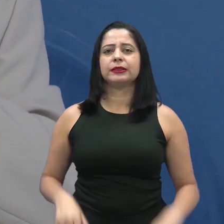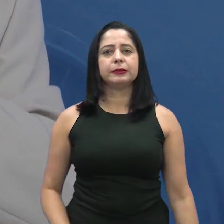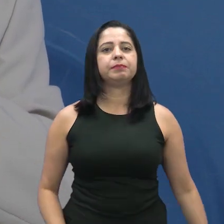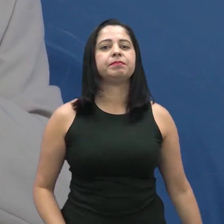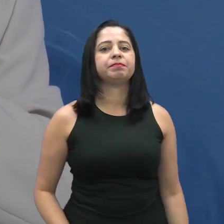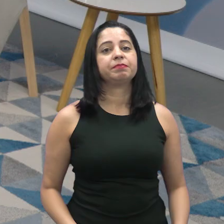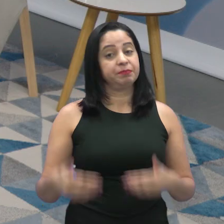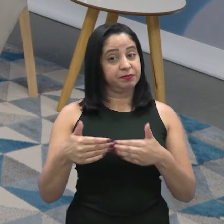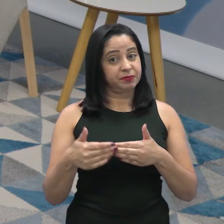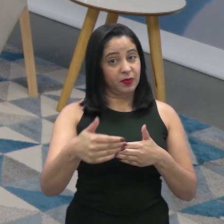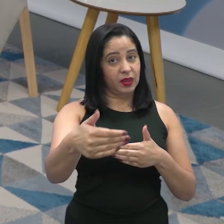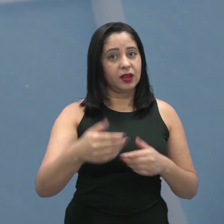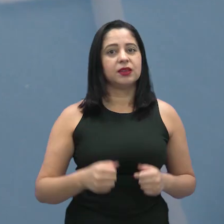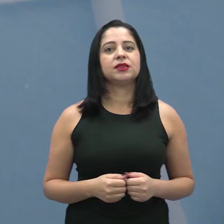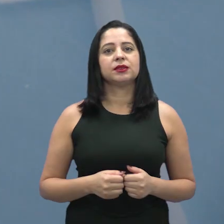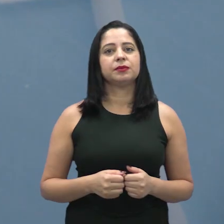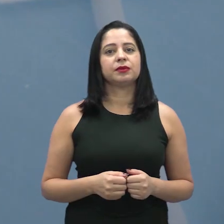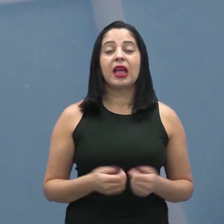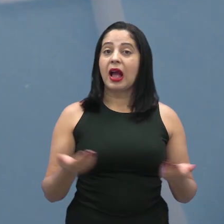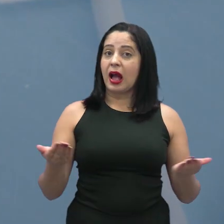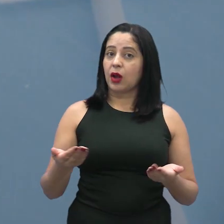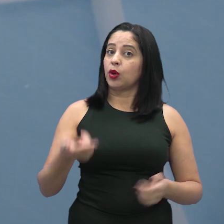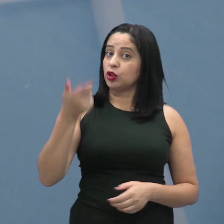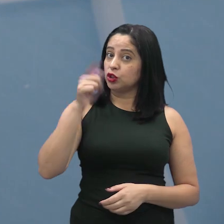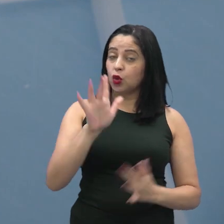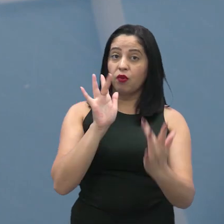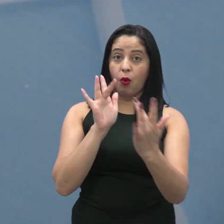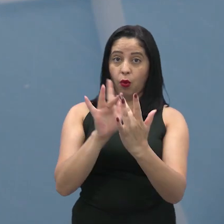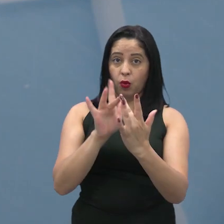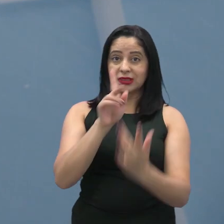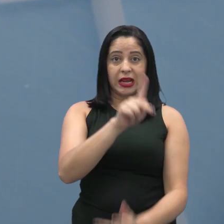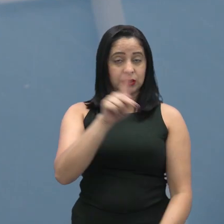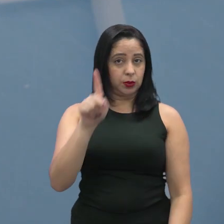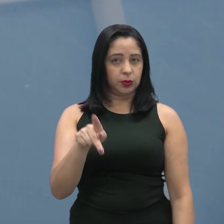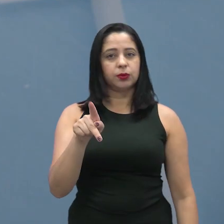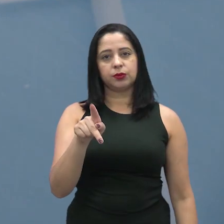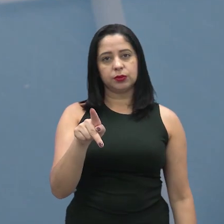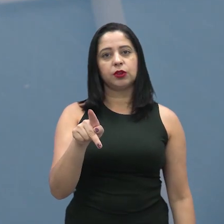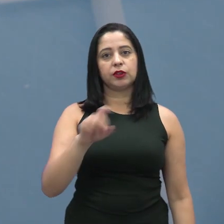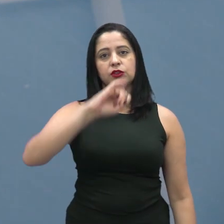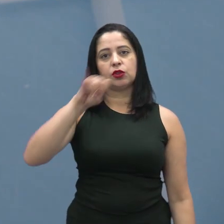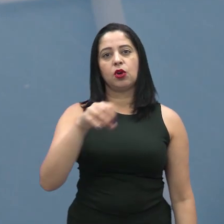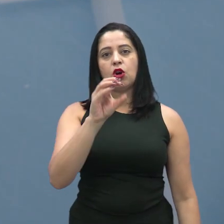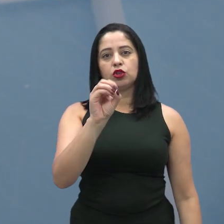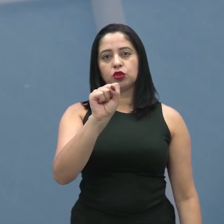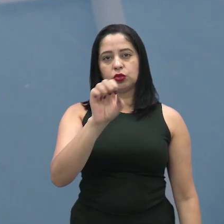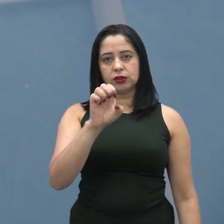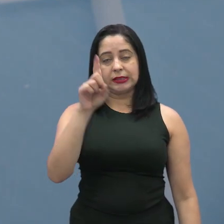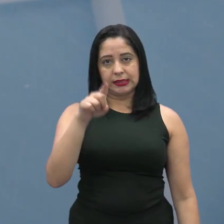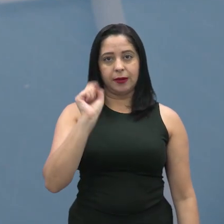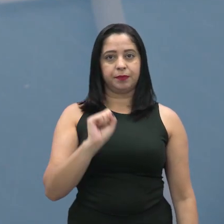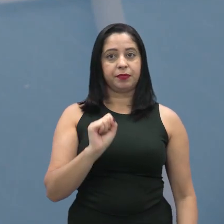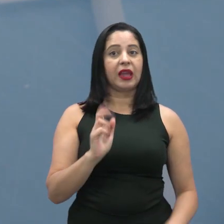É isso, vamos seguir daqui. Então, a gente vai retomar o nosso contato com o professor e cientista social José Maurício.